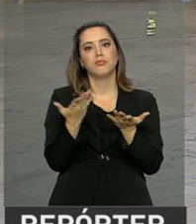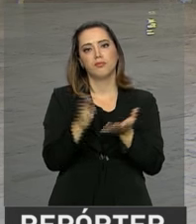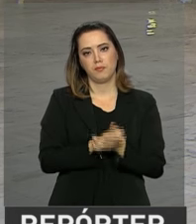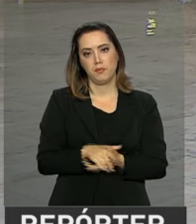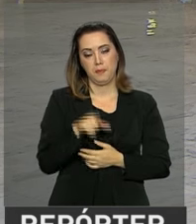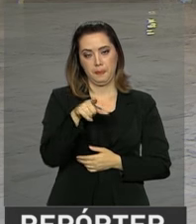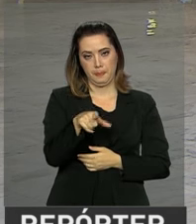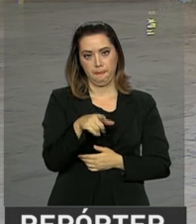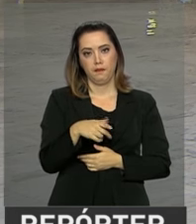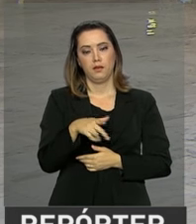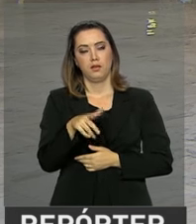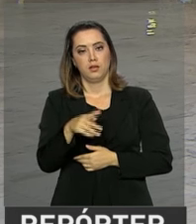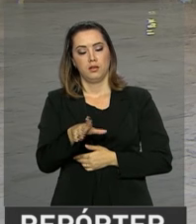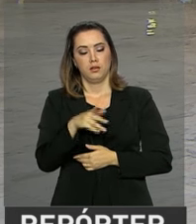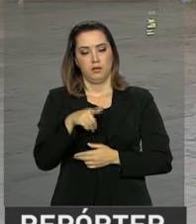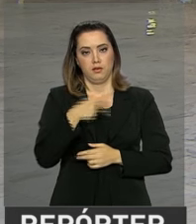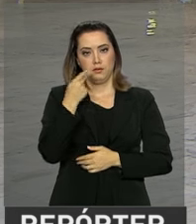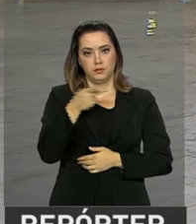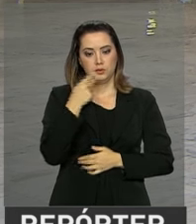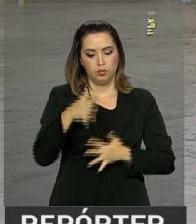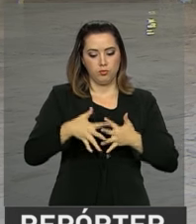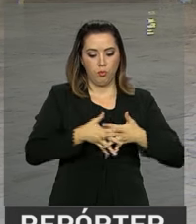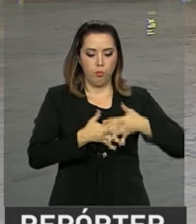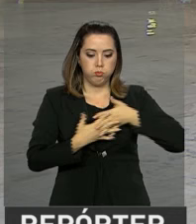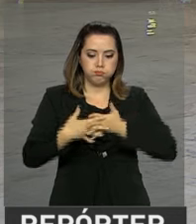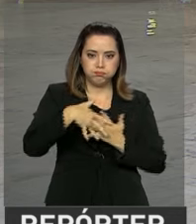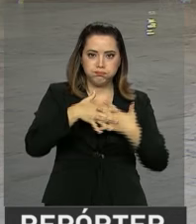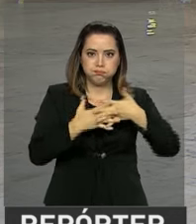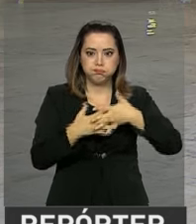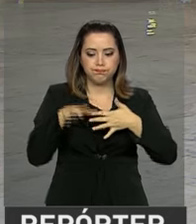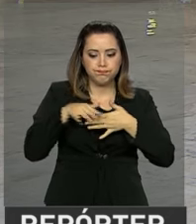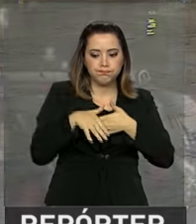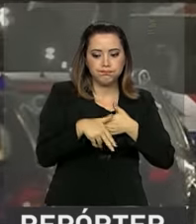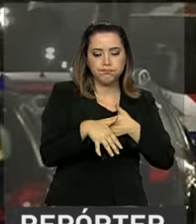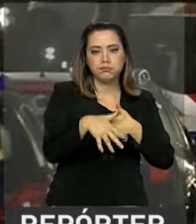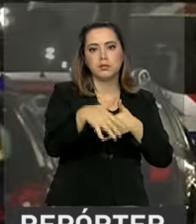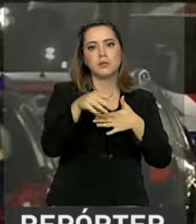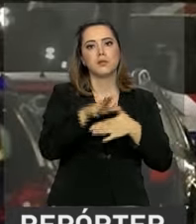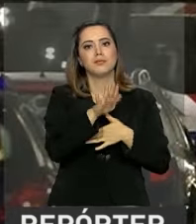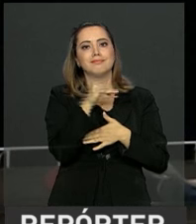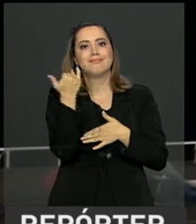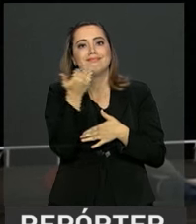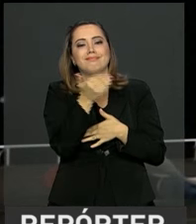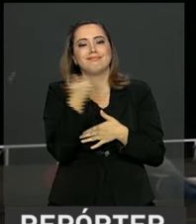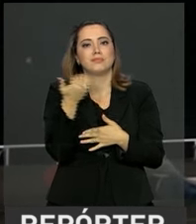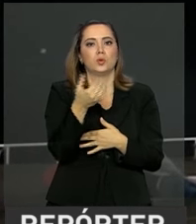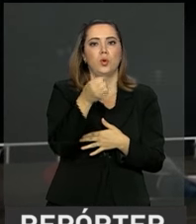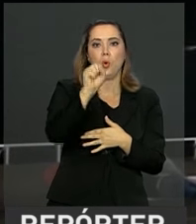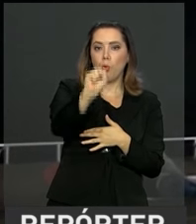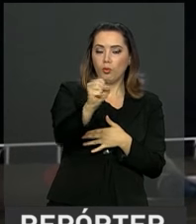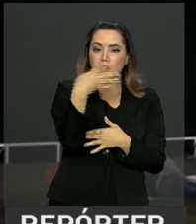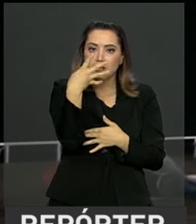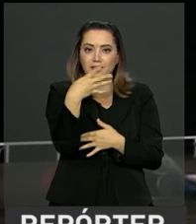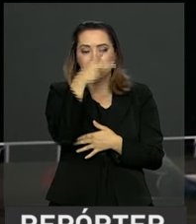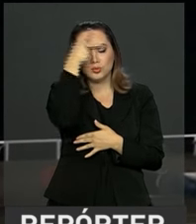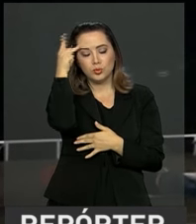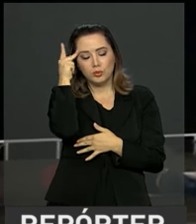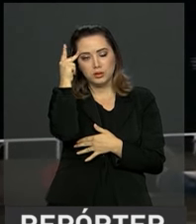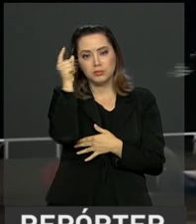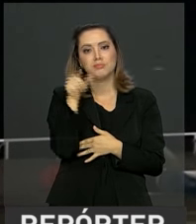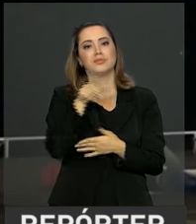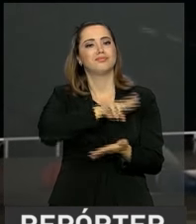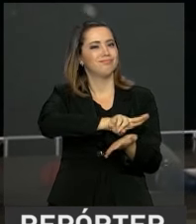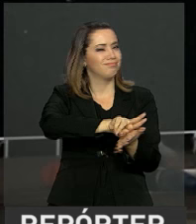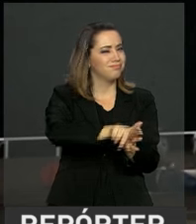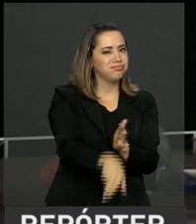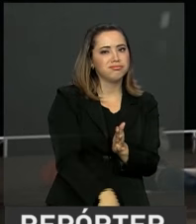que envolveu um caminhão que atropelou e deixou mortas mais de pelo menos 84 pessoas e deixou também